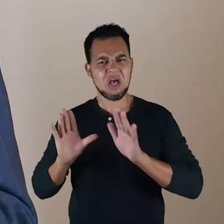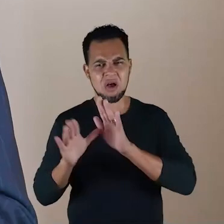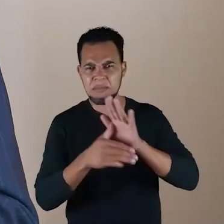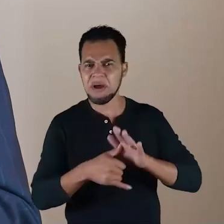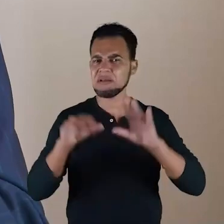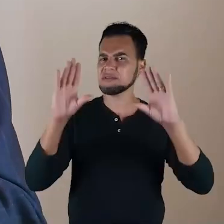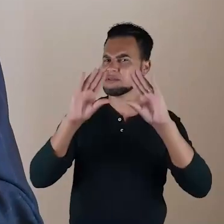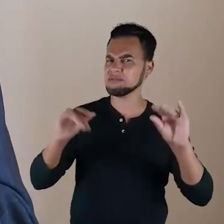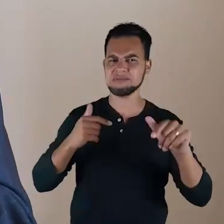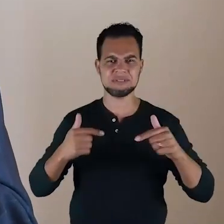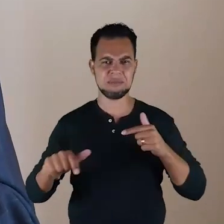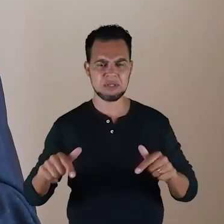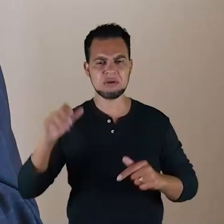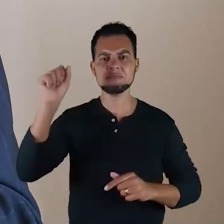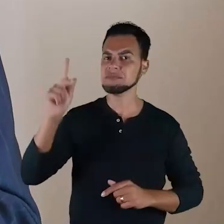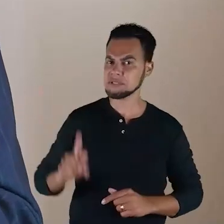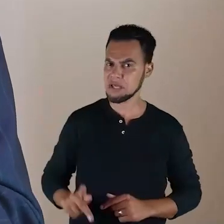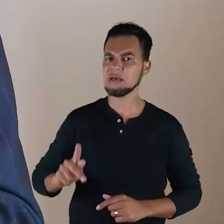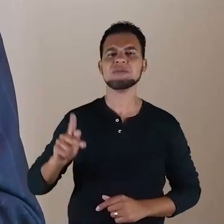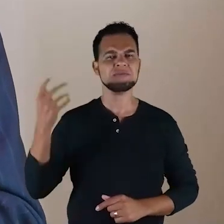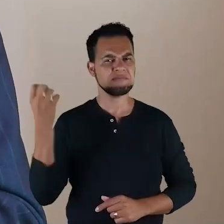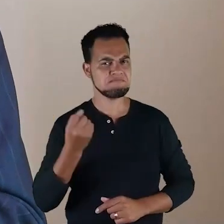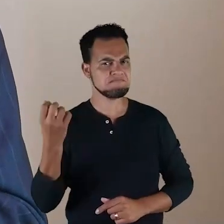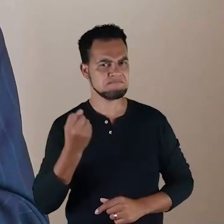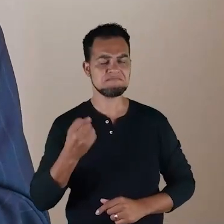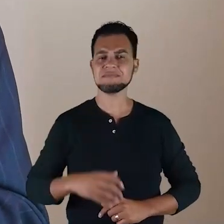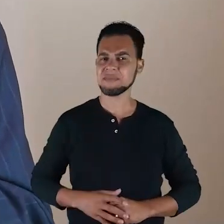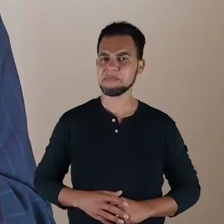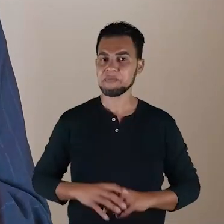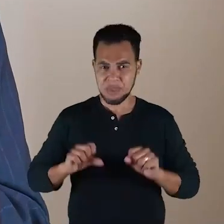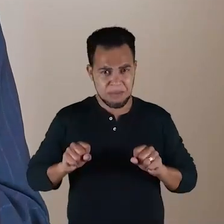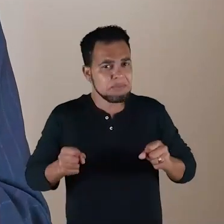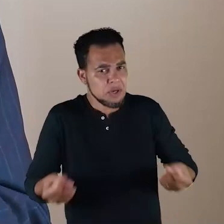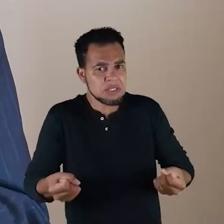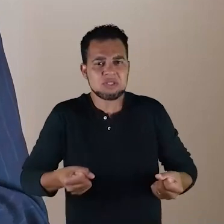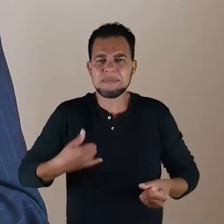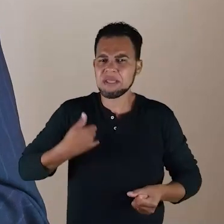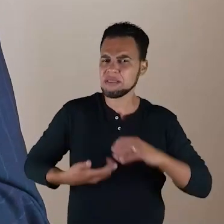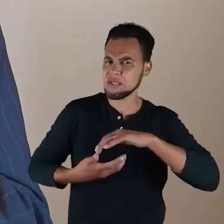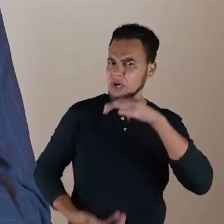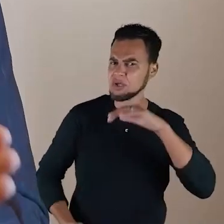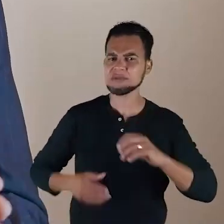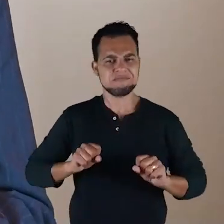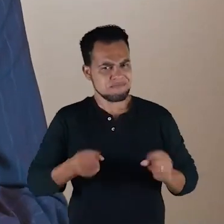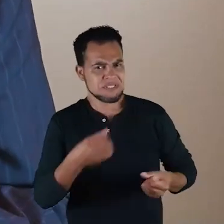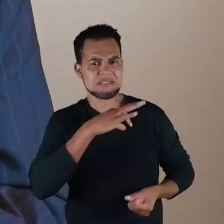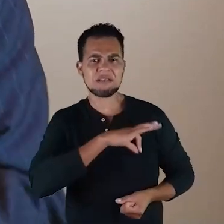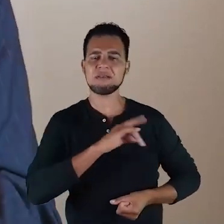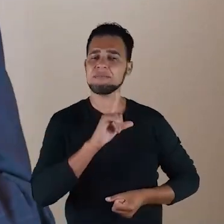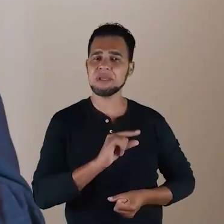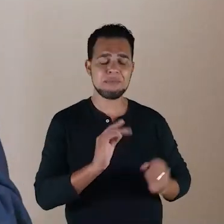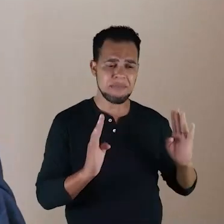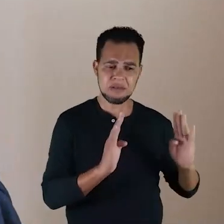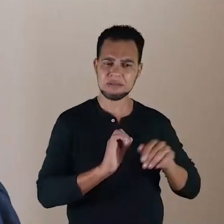a tranquilidade dos trabalhadores dos aposentados pensionistas protegemos os idosos protegemos o salário mínimo